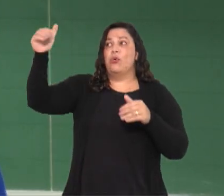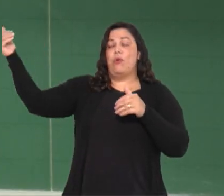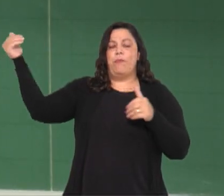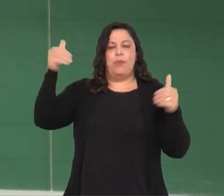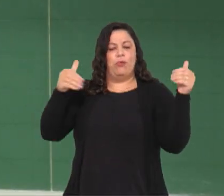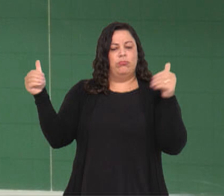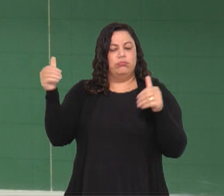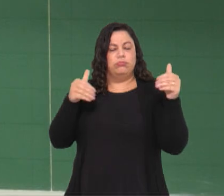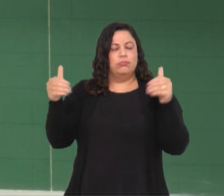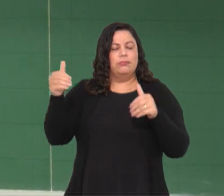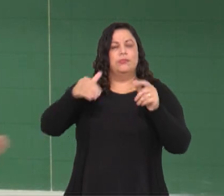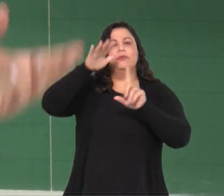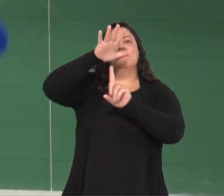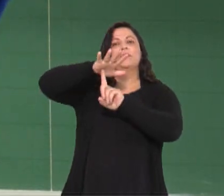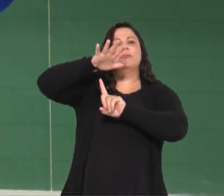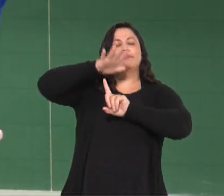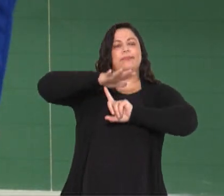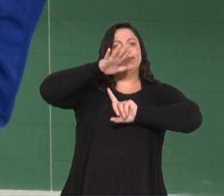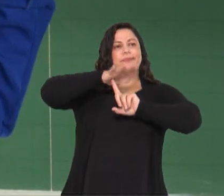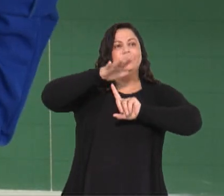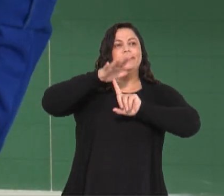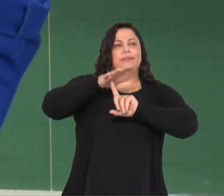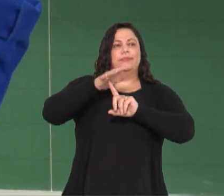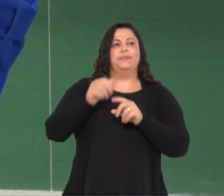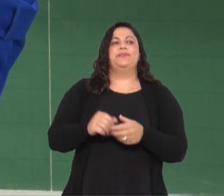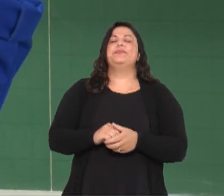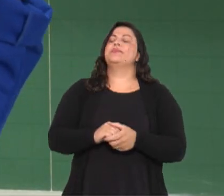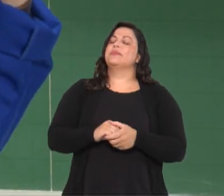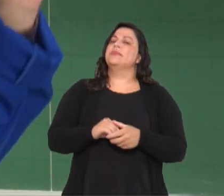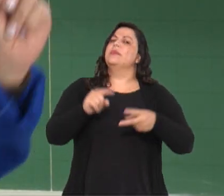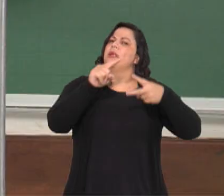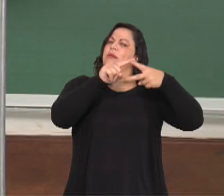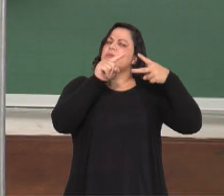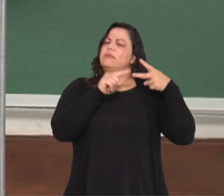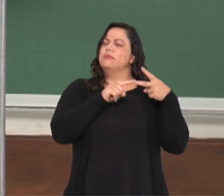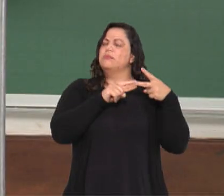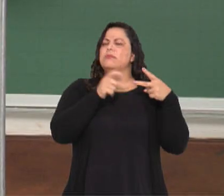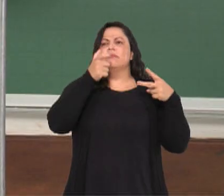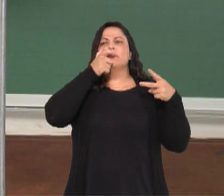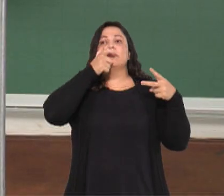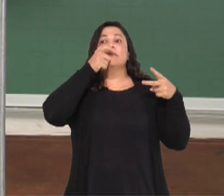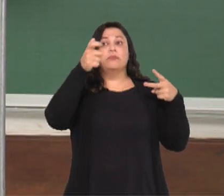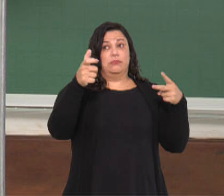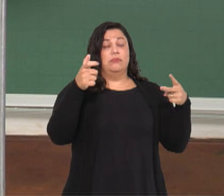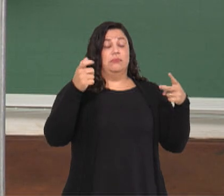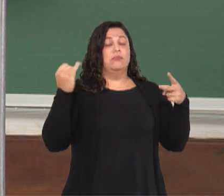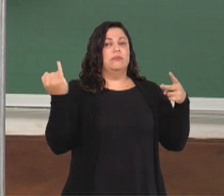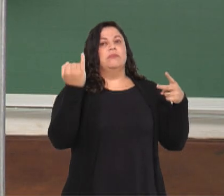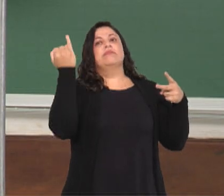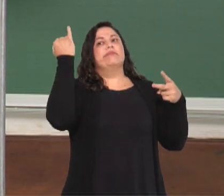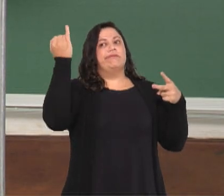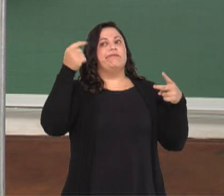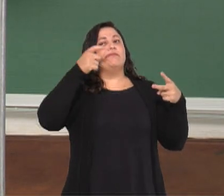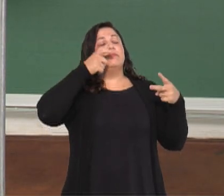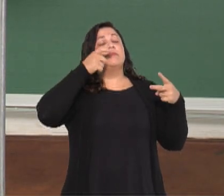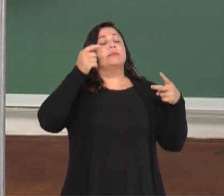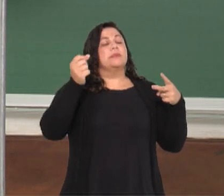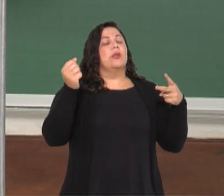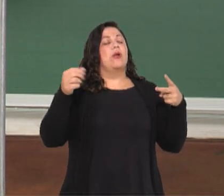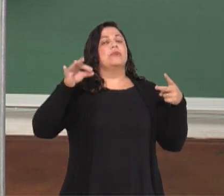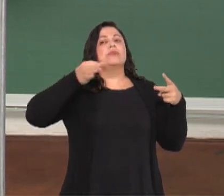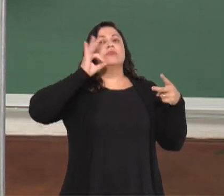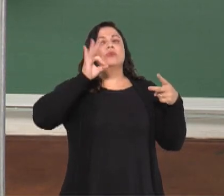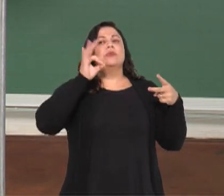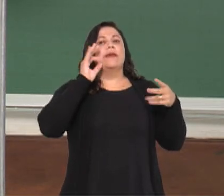o Paraná, certo? E aí teve duas coisas interessantes sobre o café, né, que atrapalharam aí a